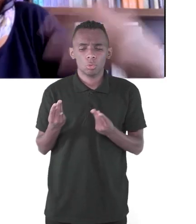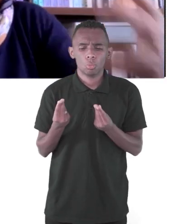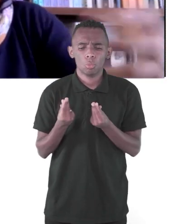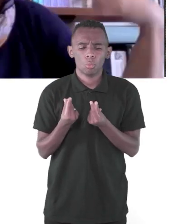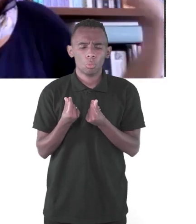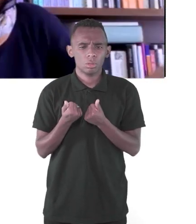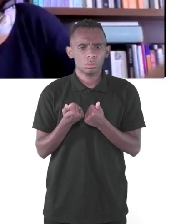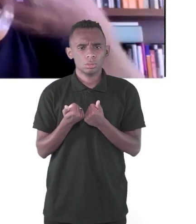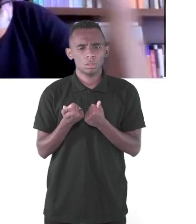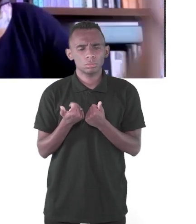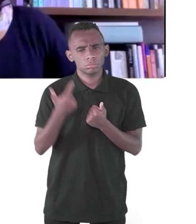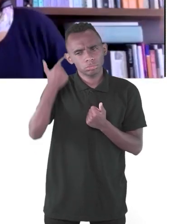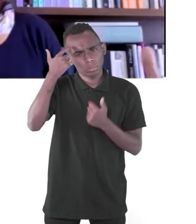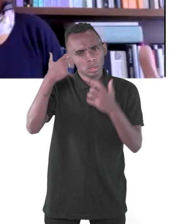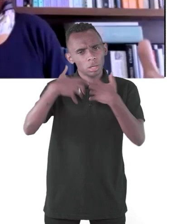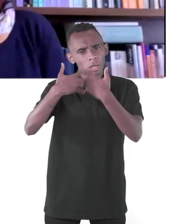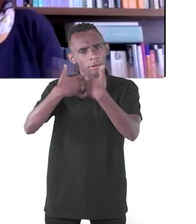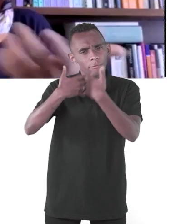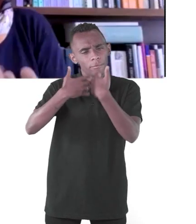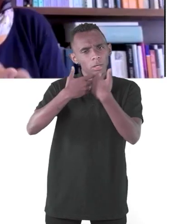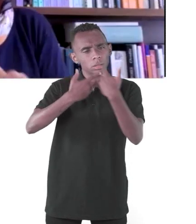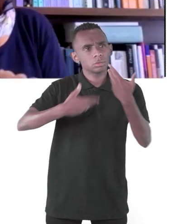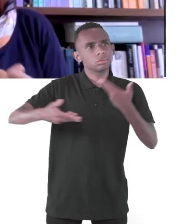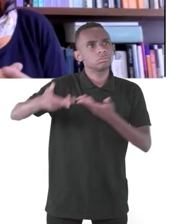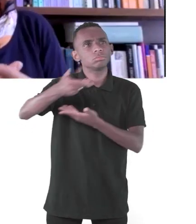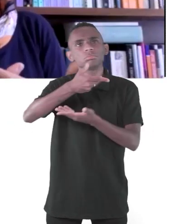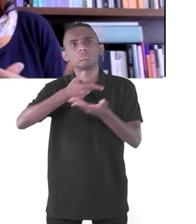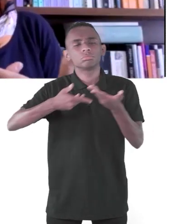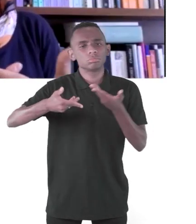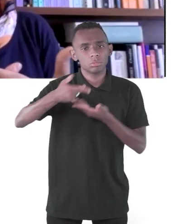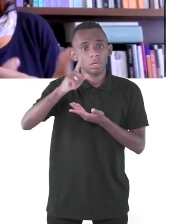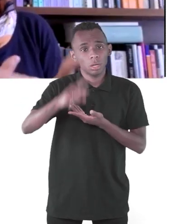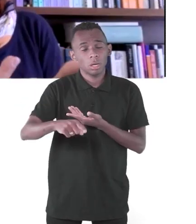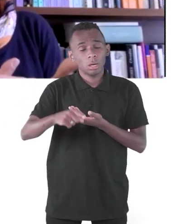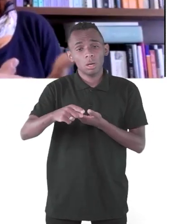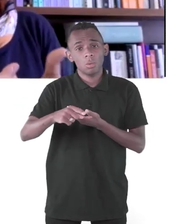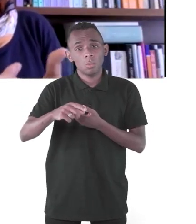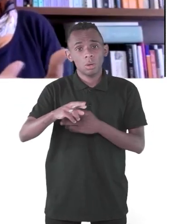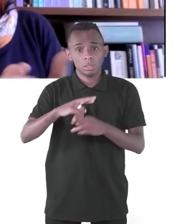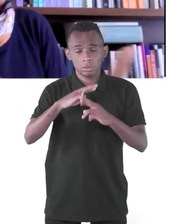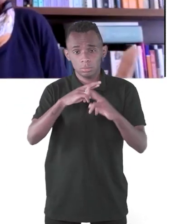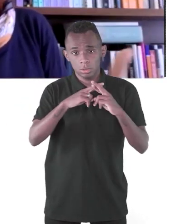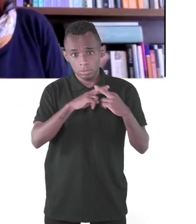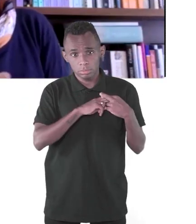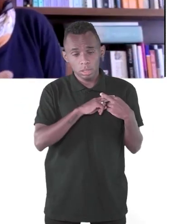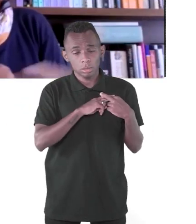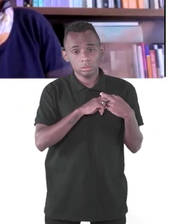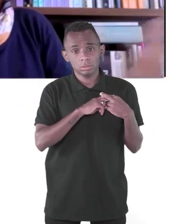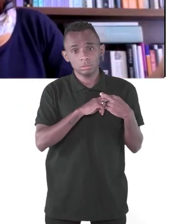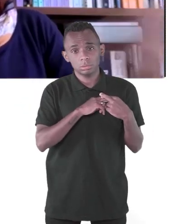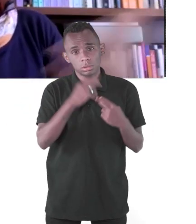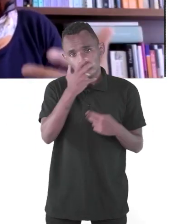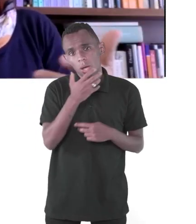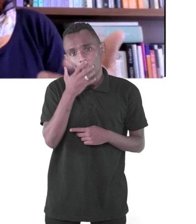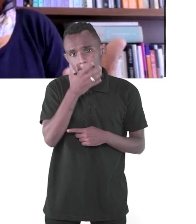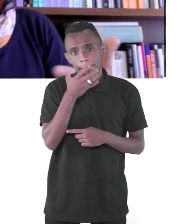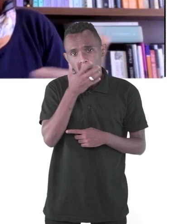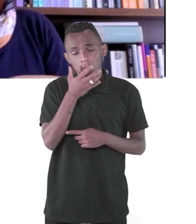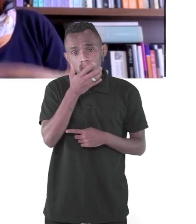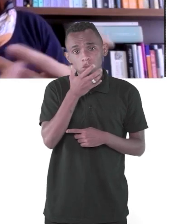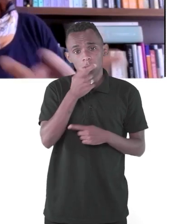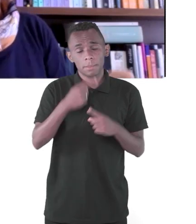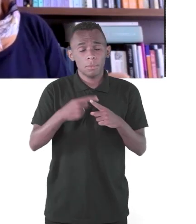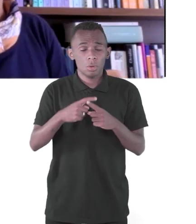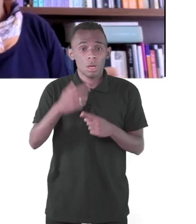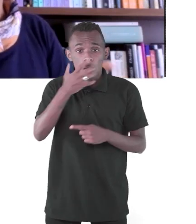é refletir o seu entorno. E isso é o papel social da música, né? A música, como a gente já falou